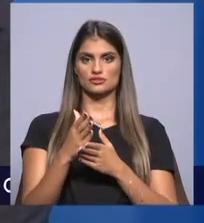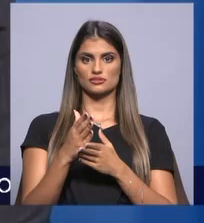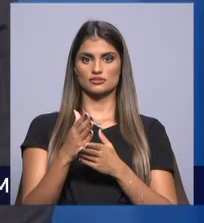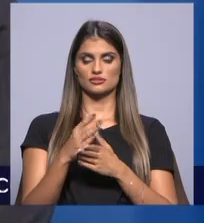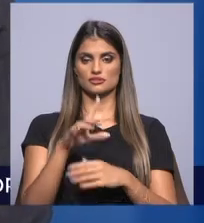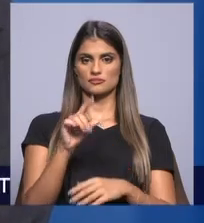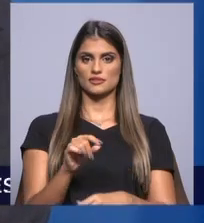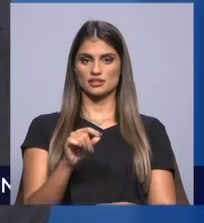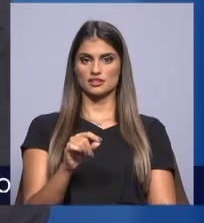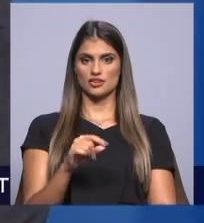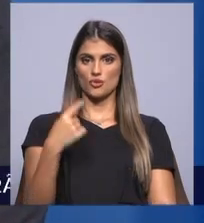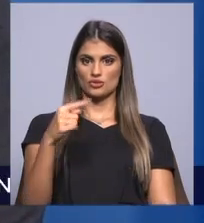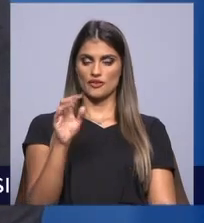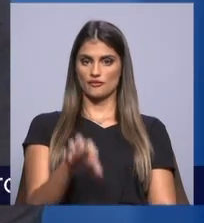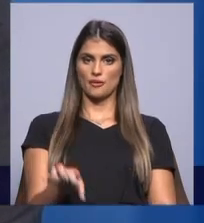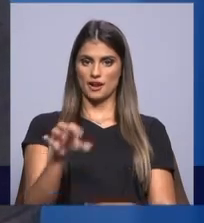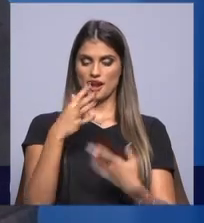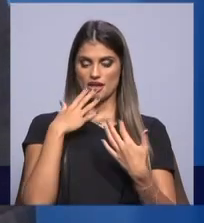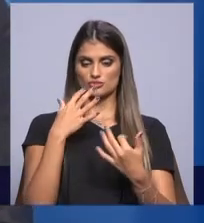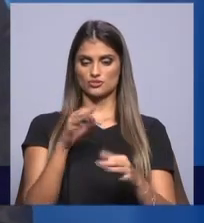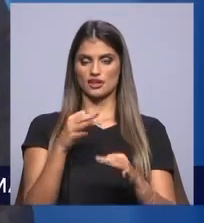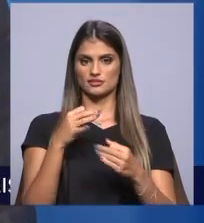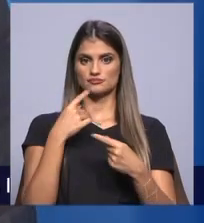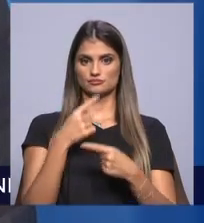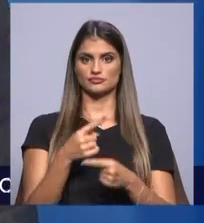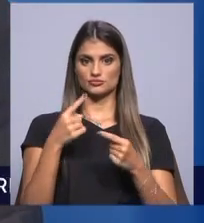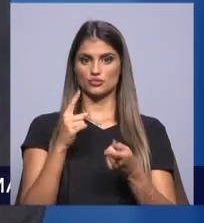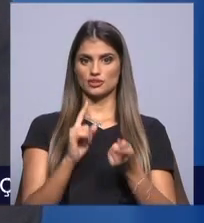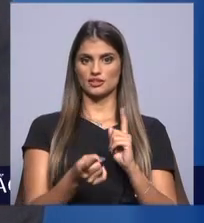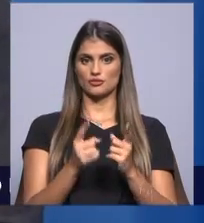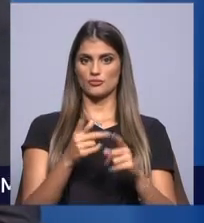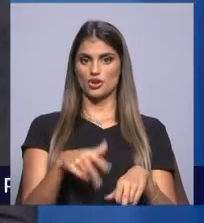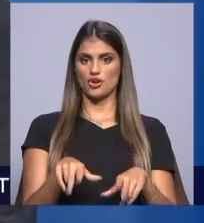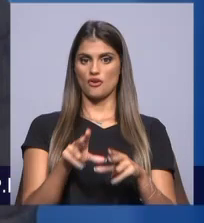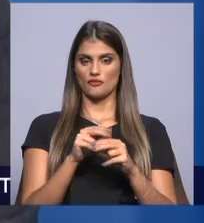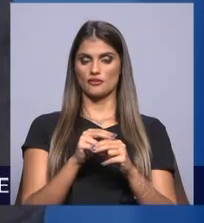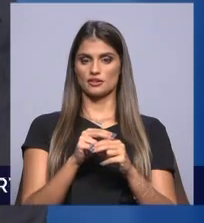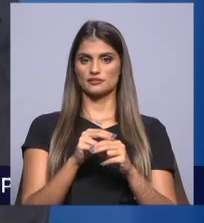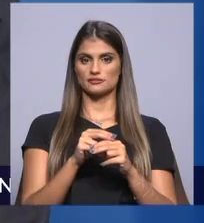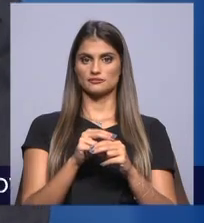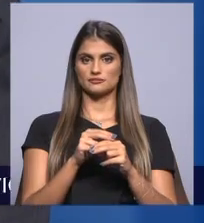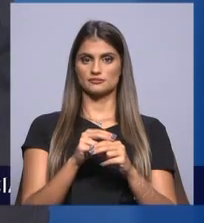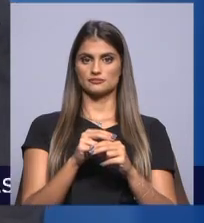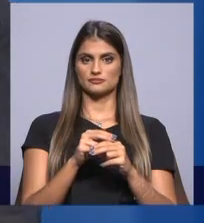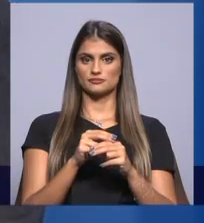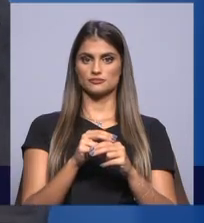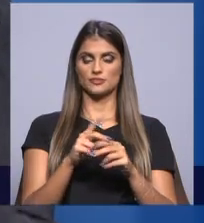com o nosso único satélite natural e desta vez para dar conta de uma nova simulação que utiliza